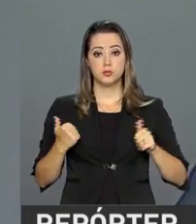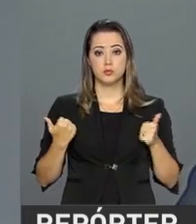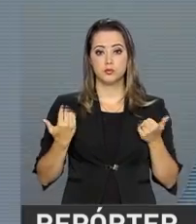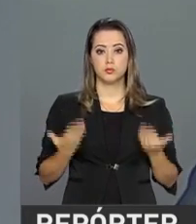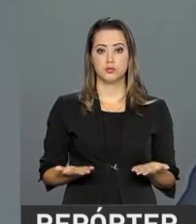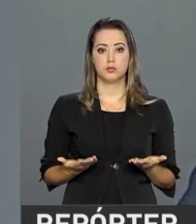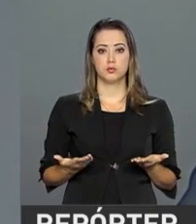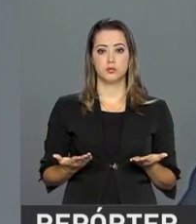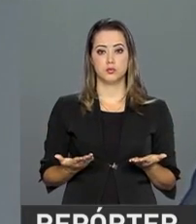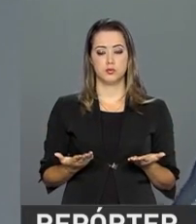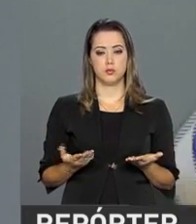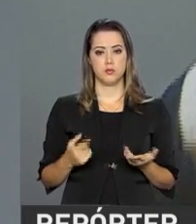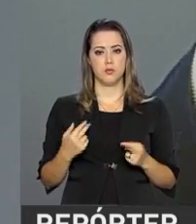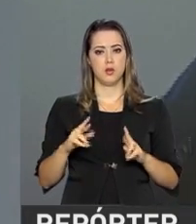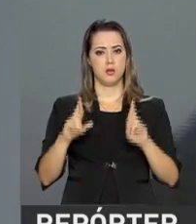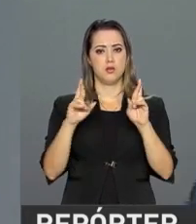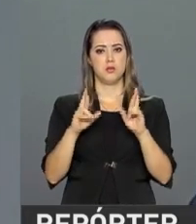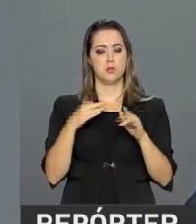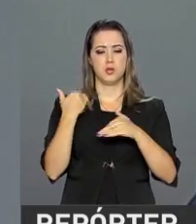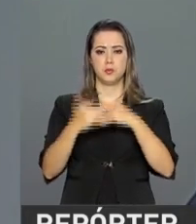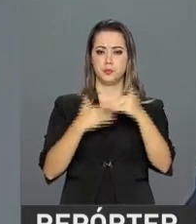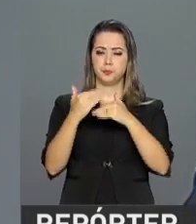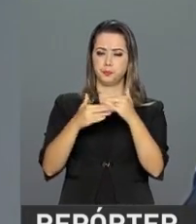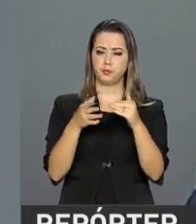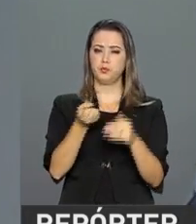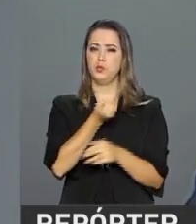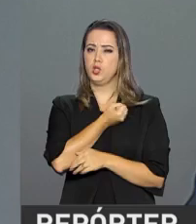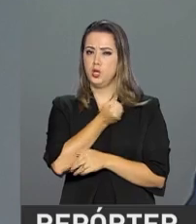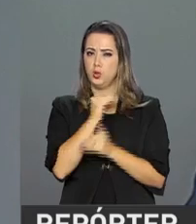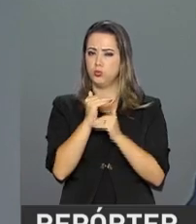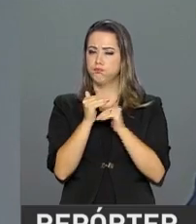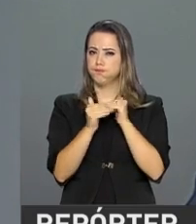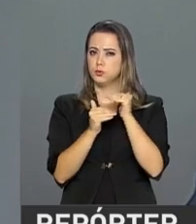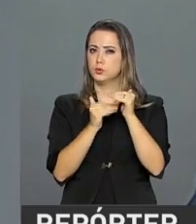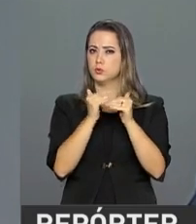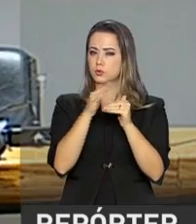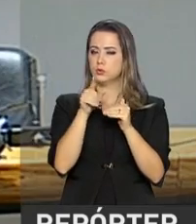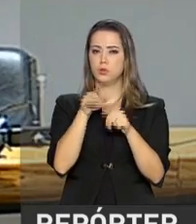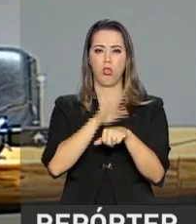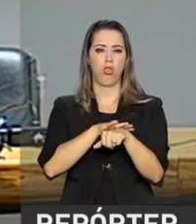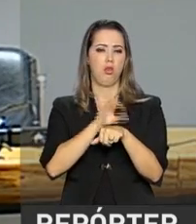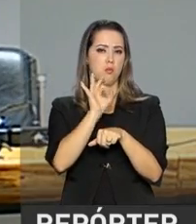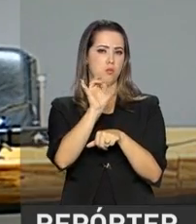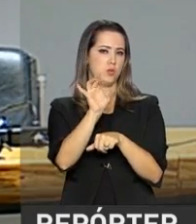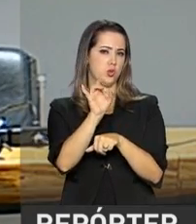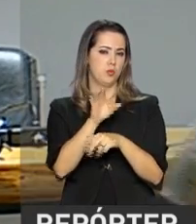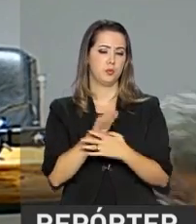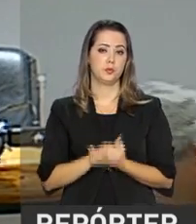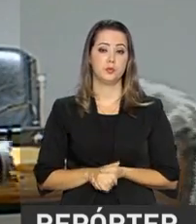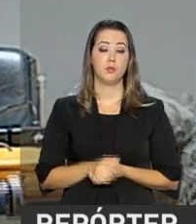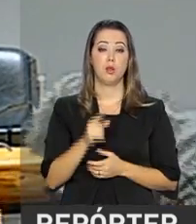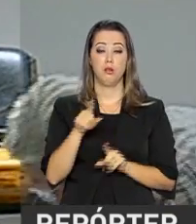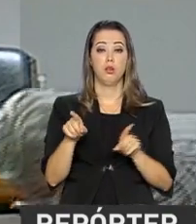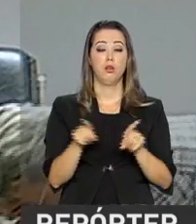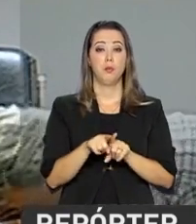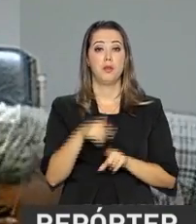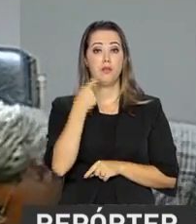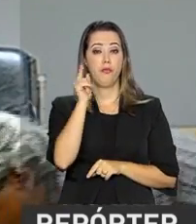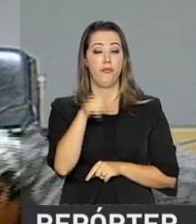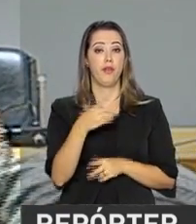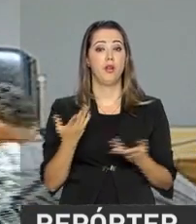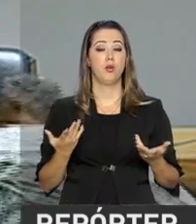a perspectiva de aumento de rating é uma questão de tempo meirelles também falou do papel do congresso